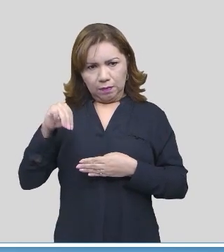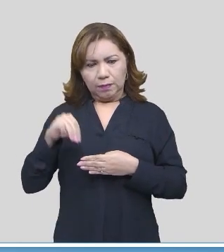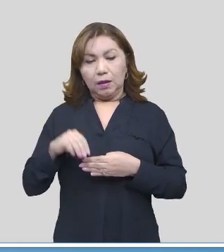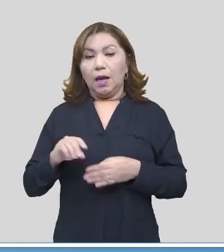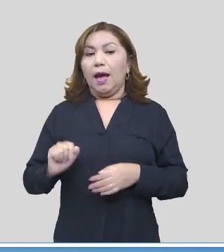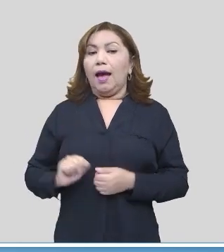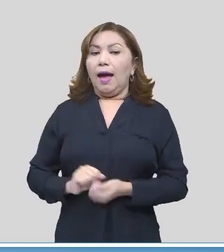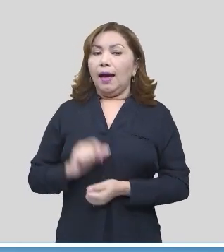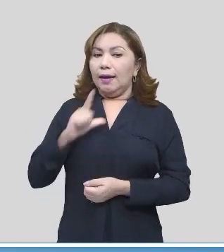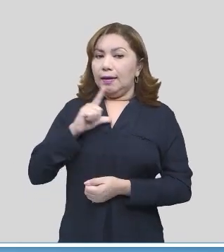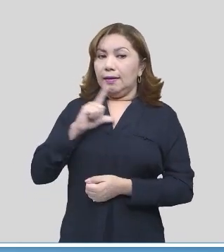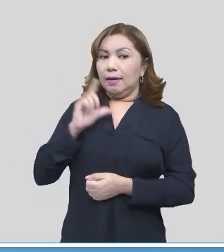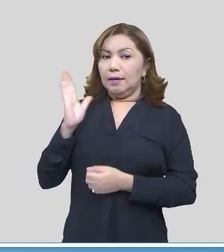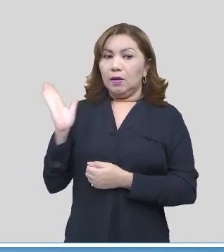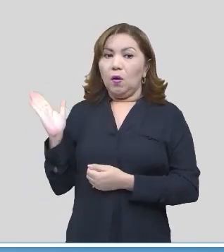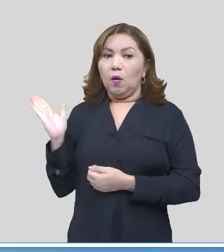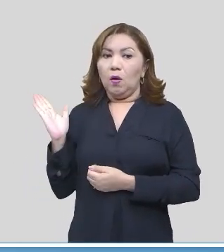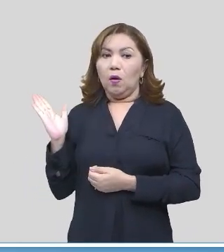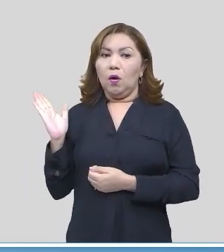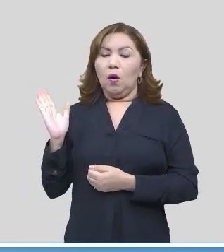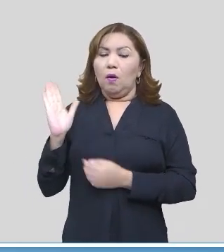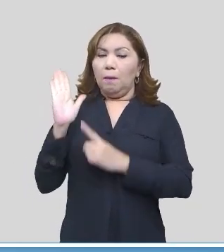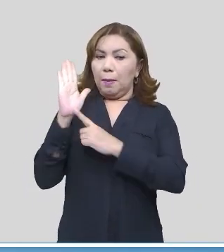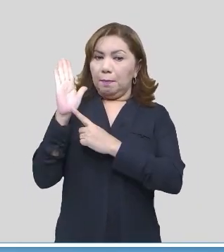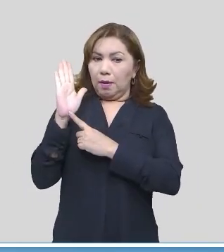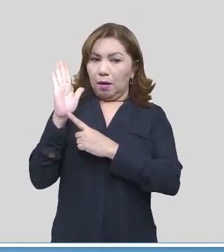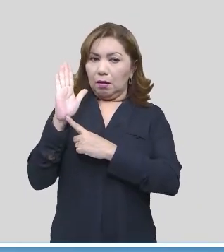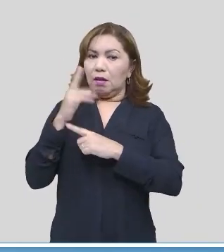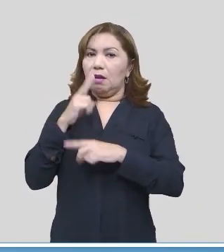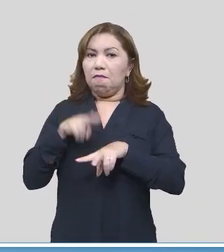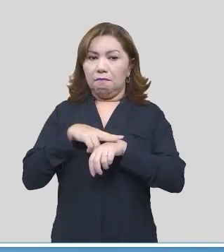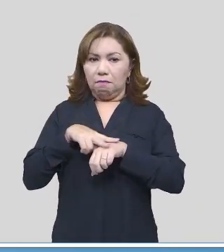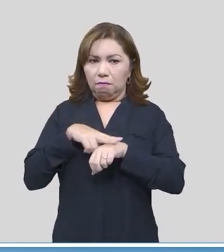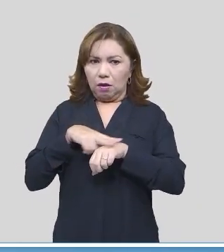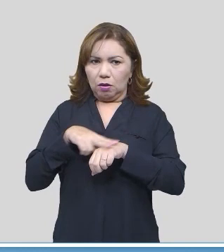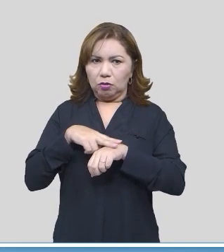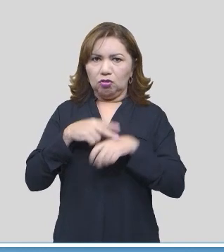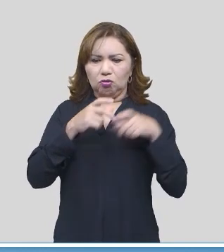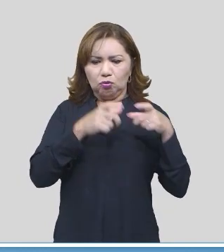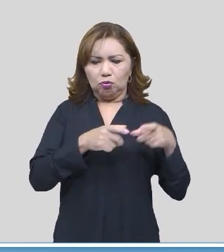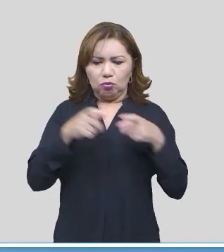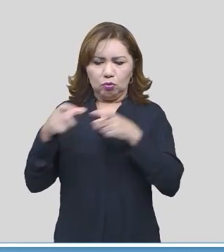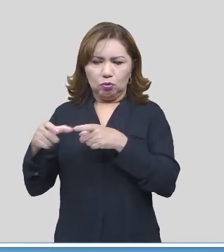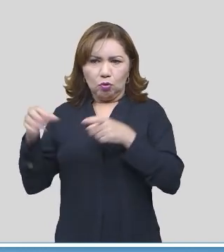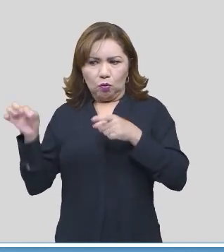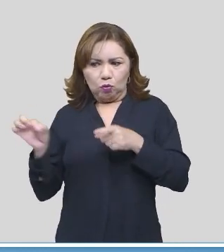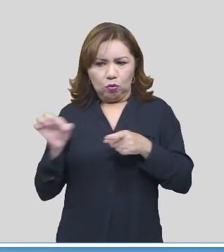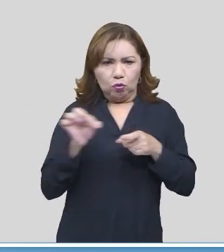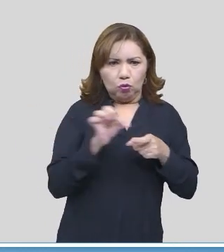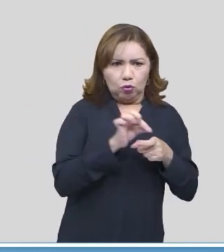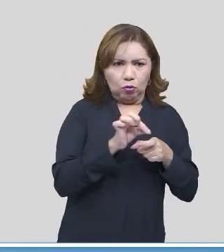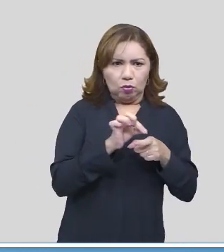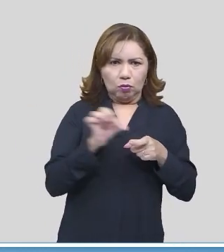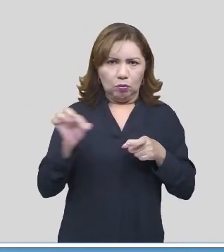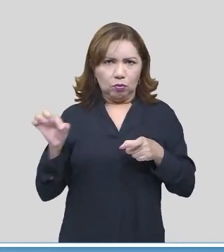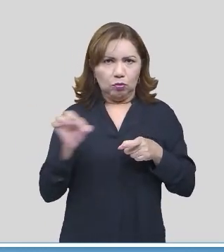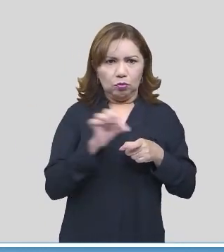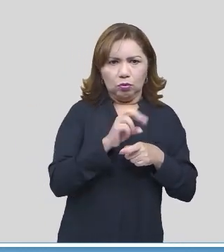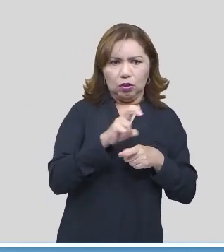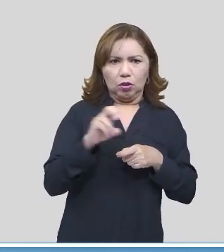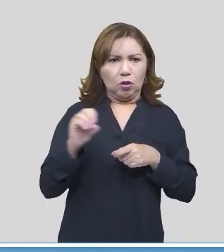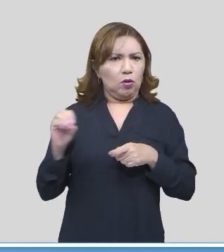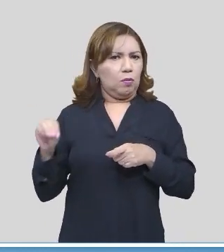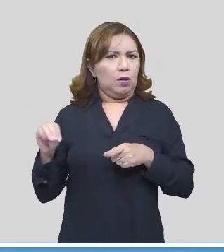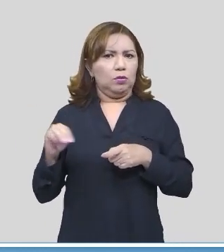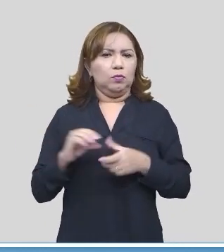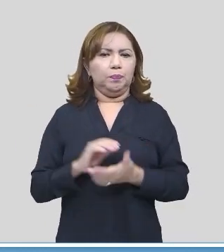Beberibe. 10 metros, 3 metros, a 500 metros,